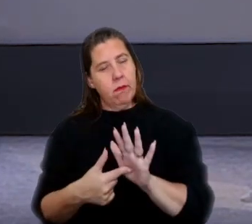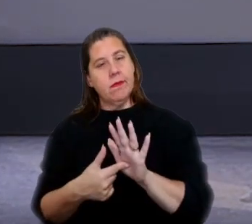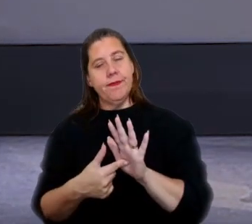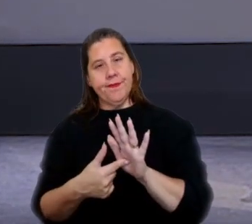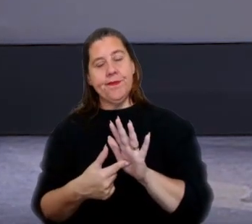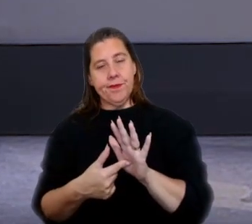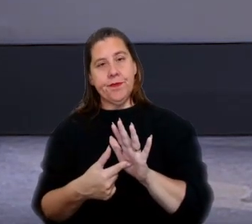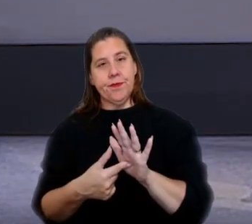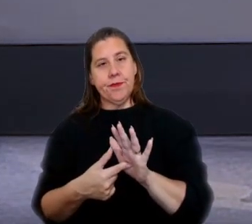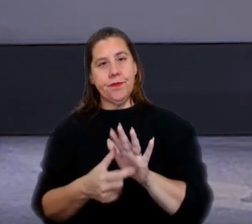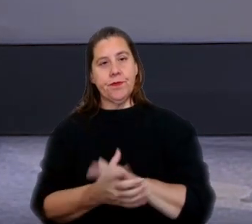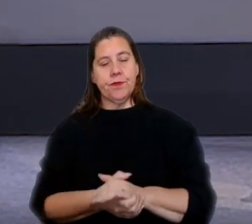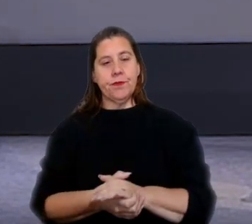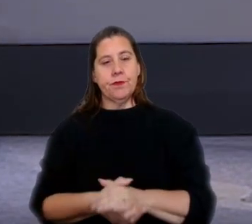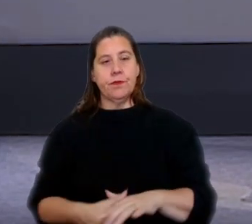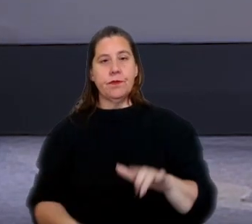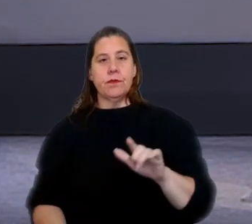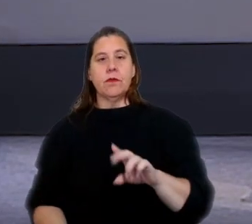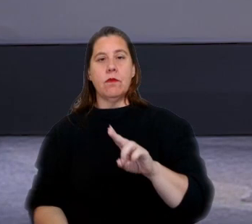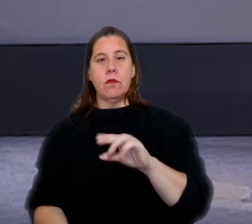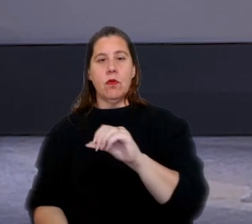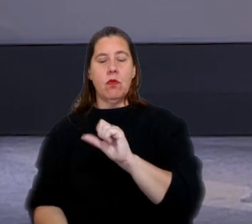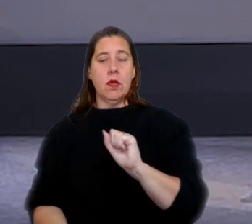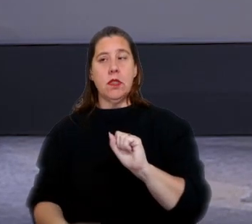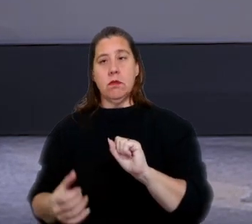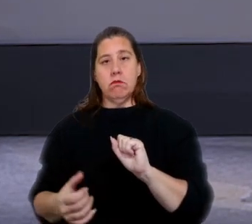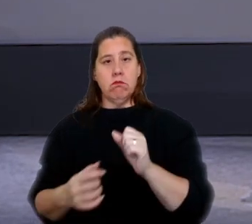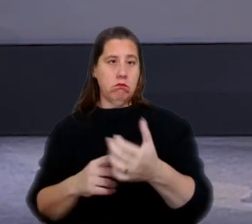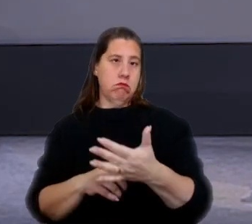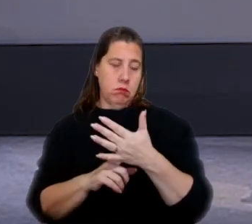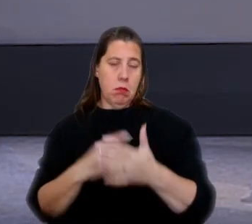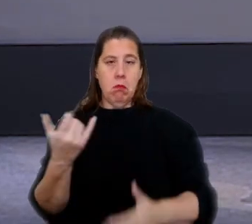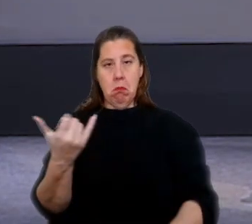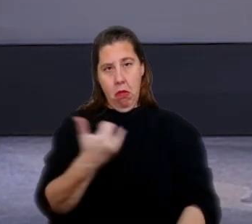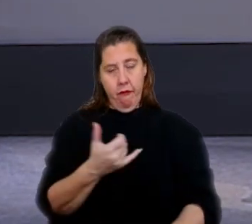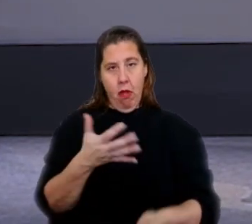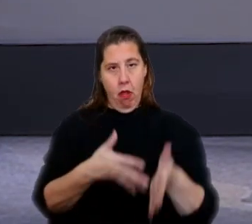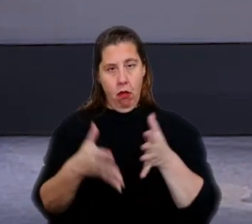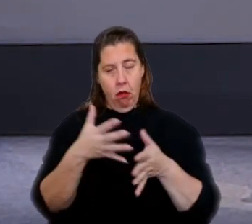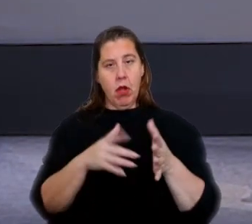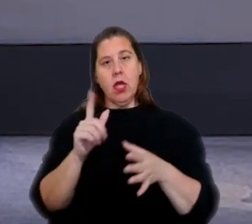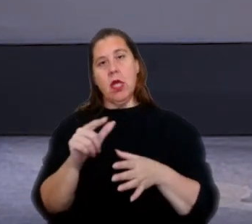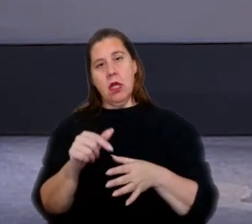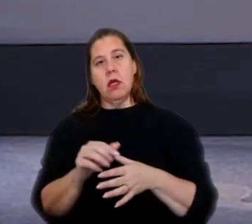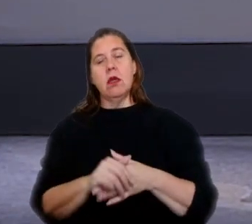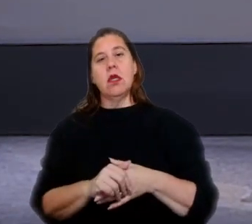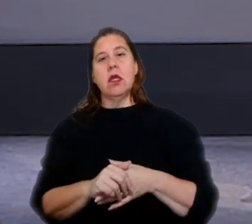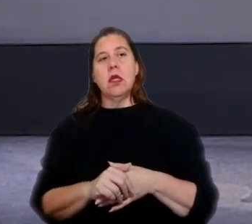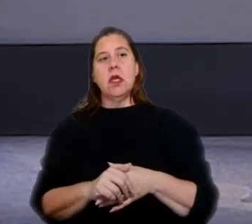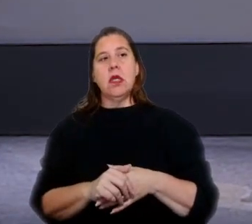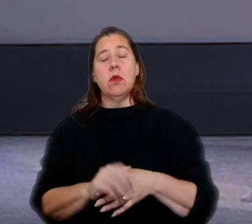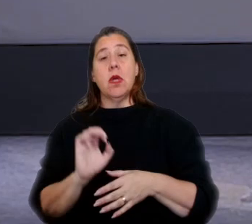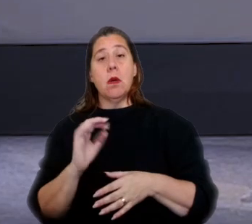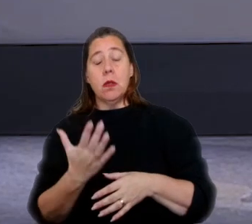que... acho que o Lucas Dom falou isso para mim em entrevista, inclusive, que ele acha que as